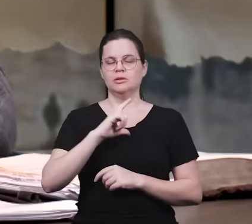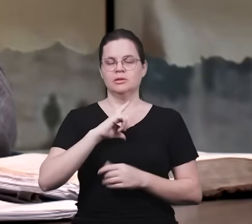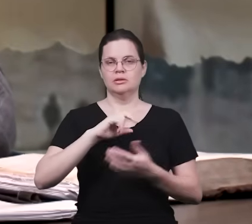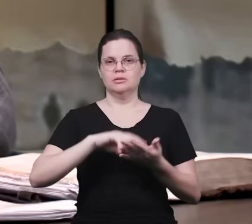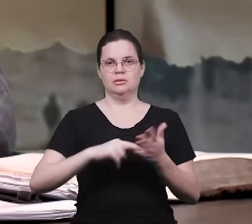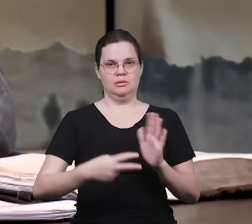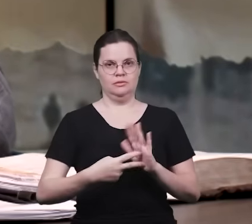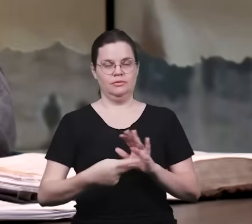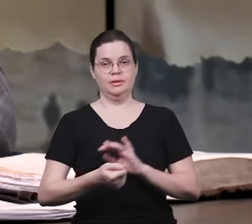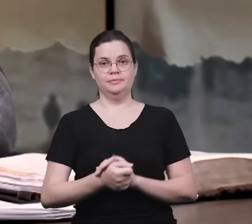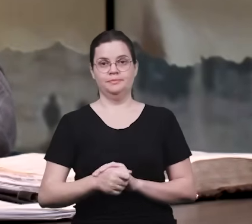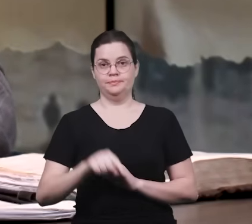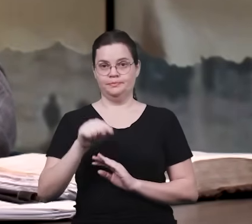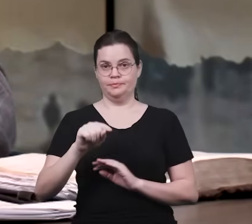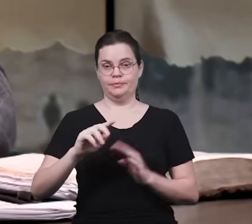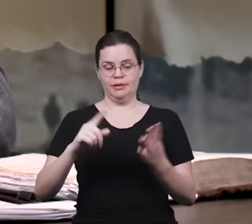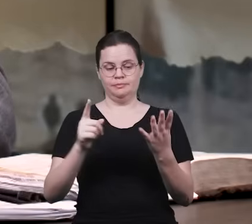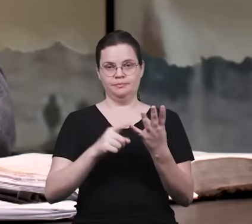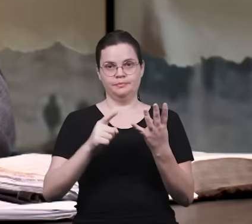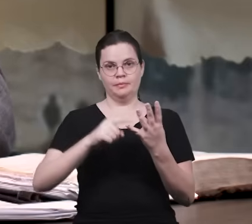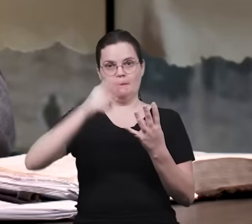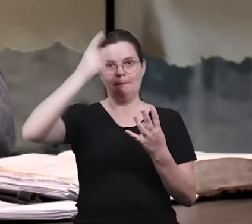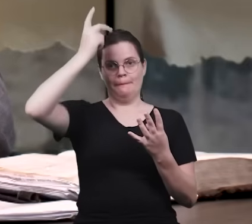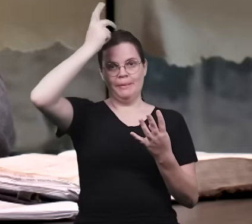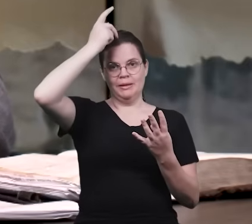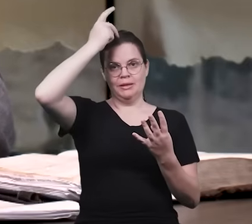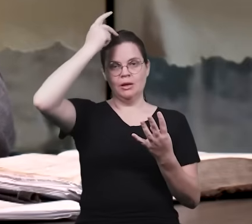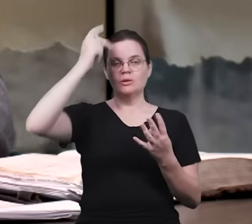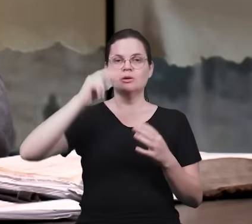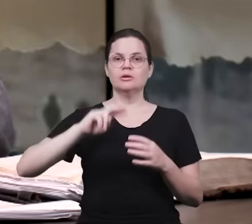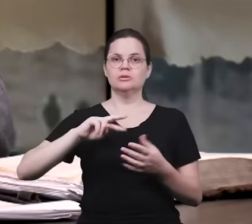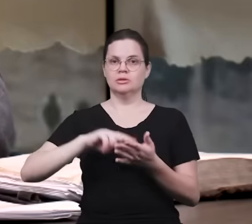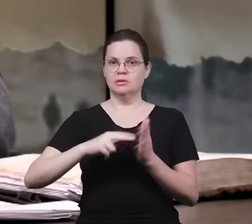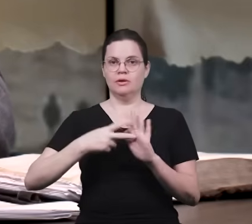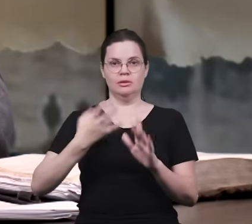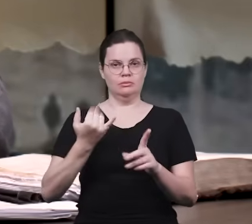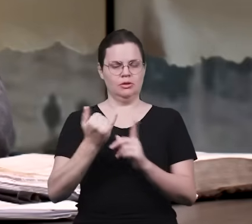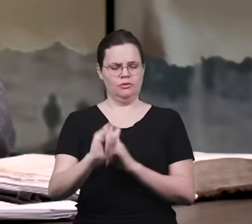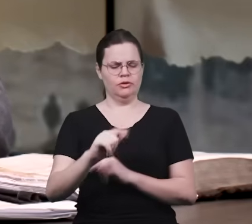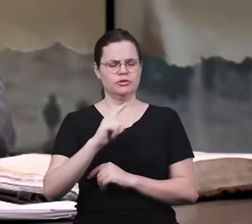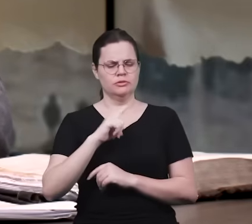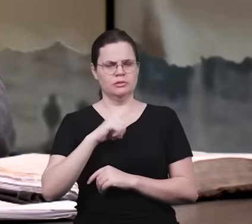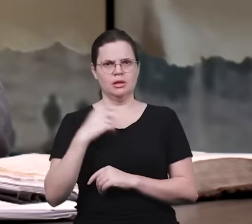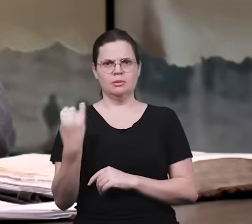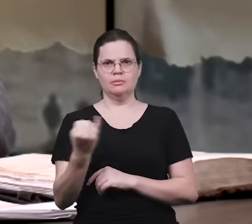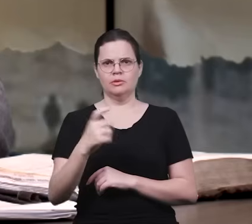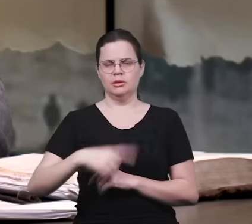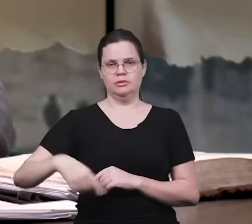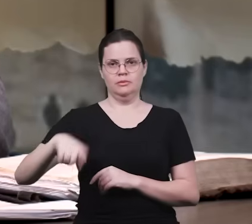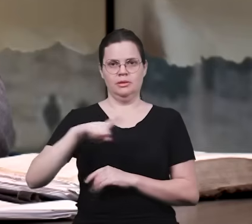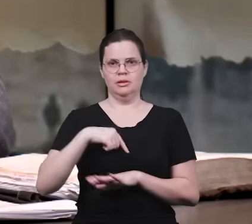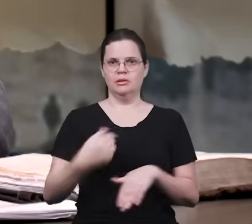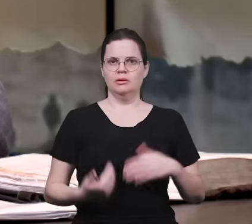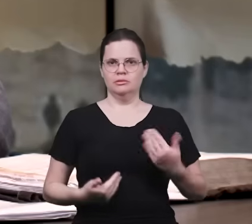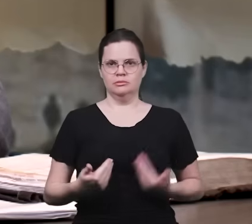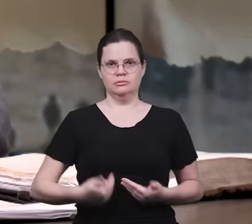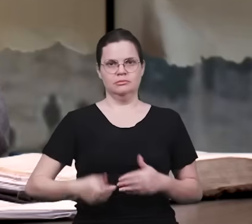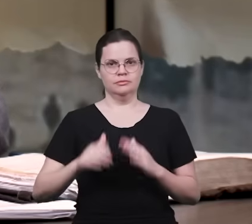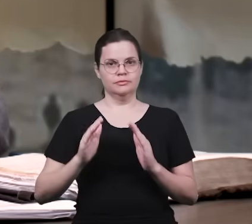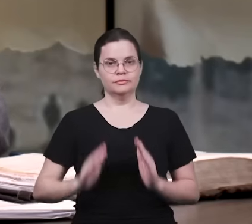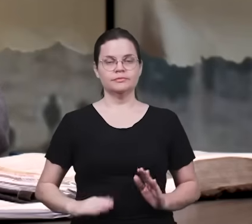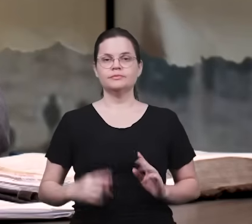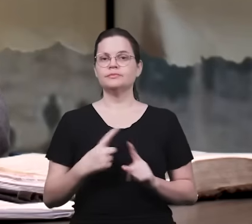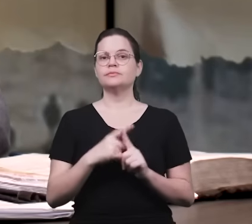de Pentecostes, ela tem um significado profético importantíssimo para a igreja,